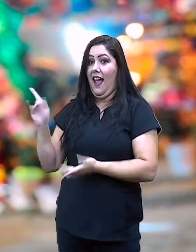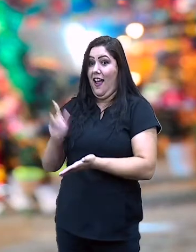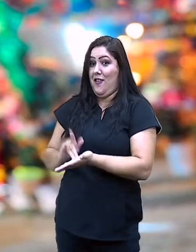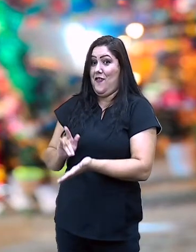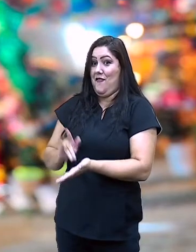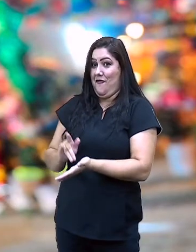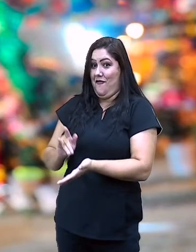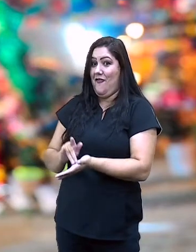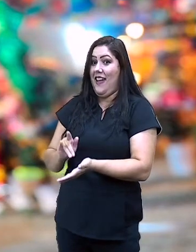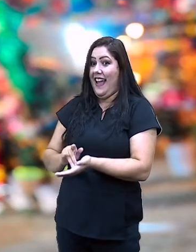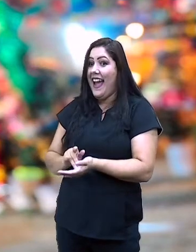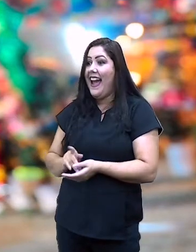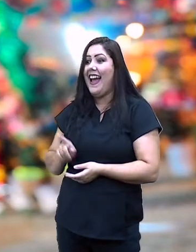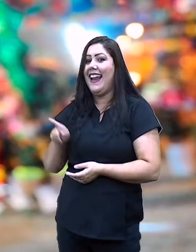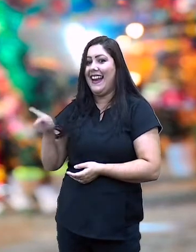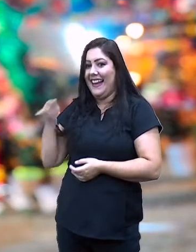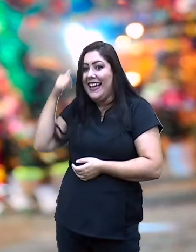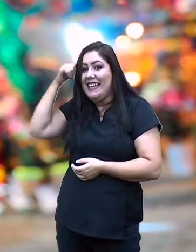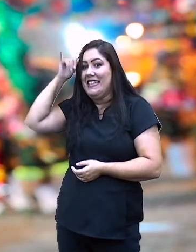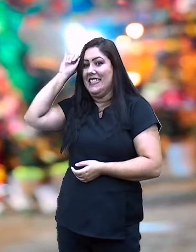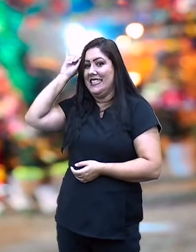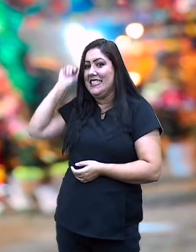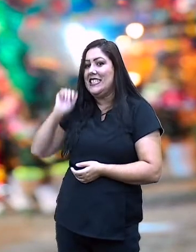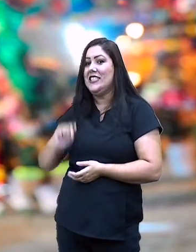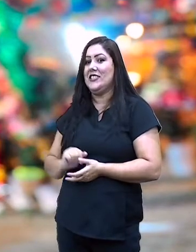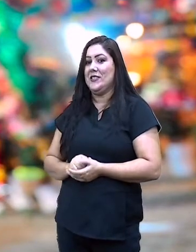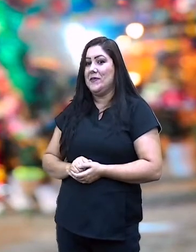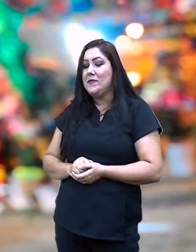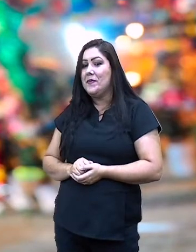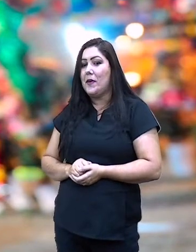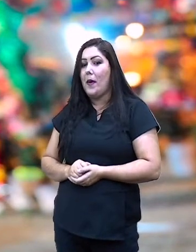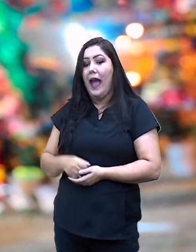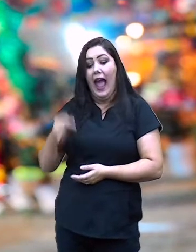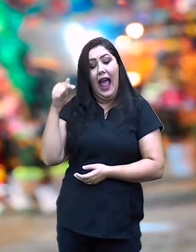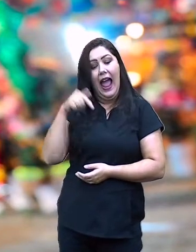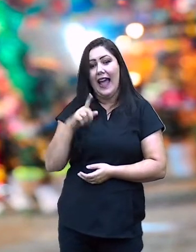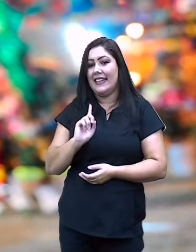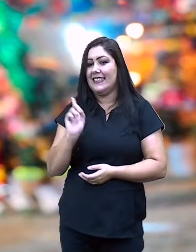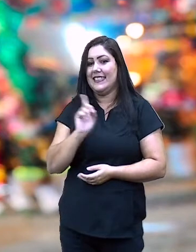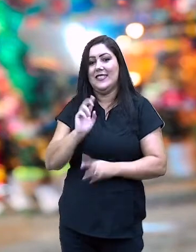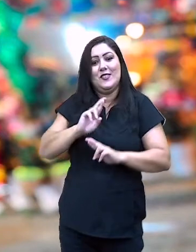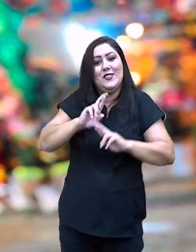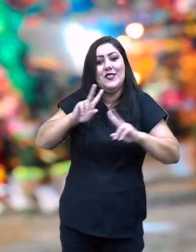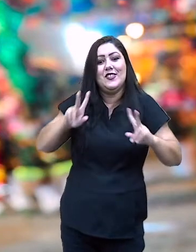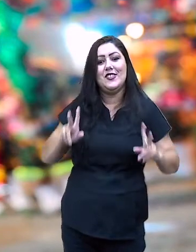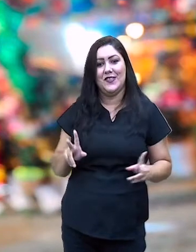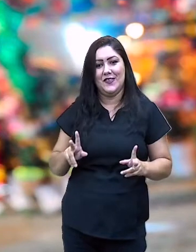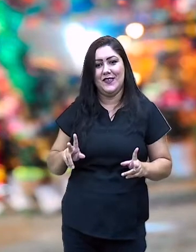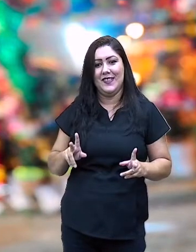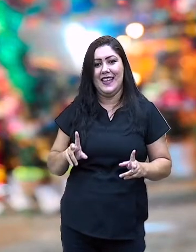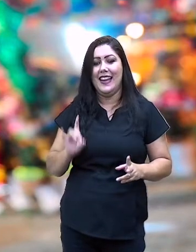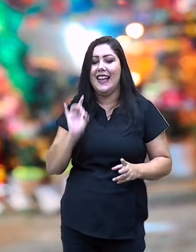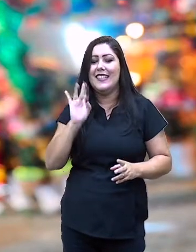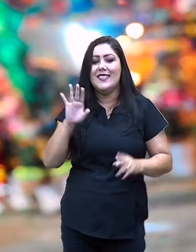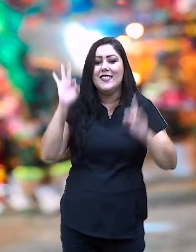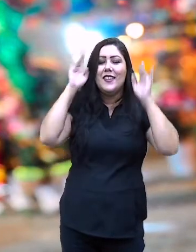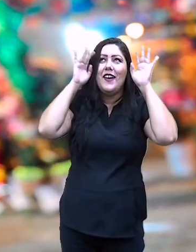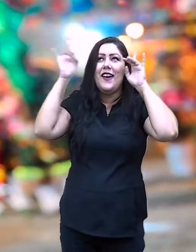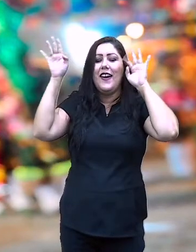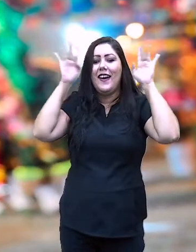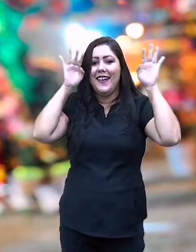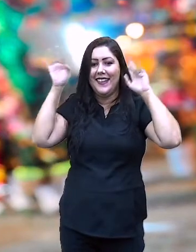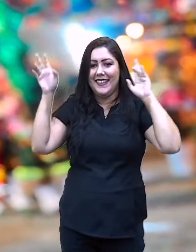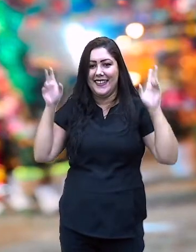Aqui nós temos a cultura da fantasia de um boi em se tornar uma dança. Eu queria deixar para vocês uma